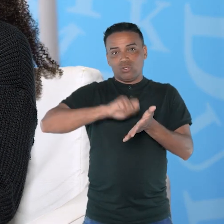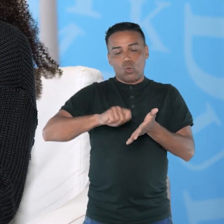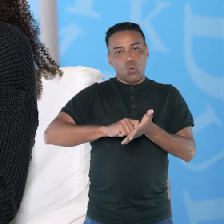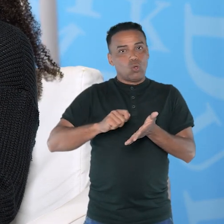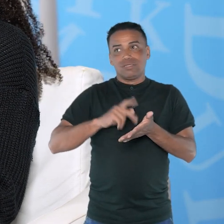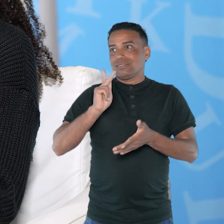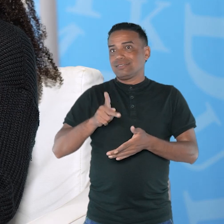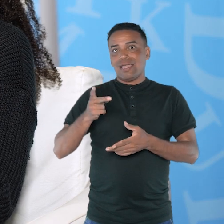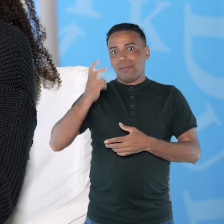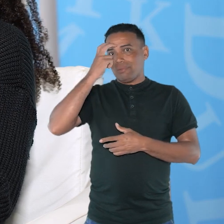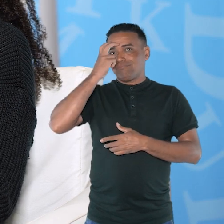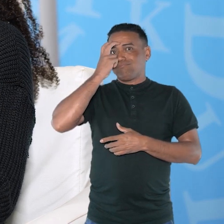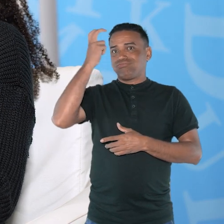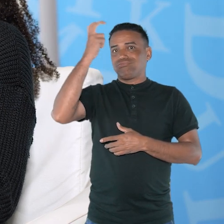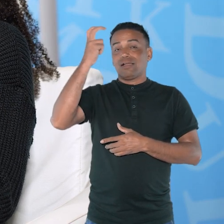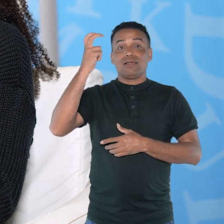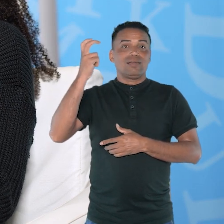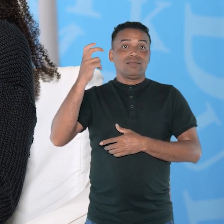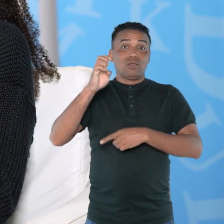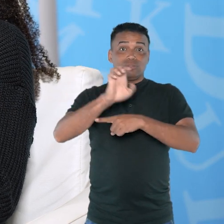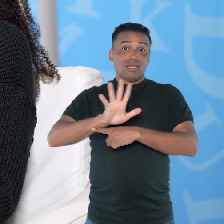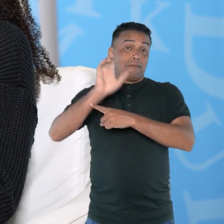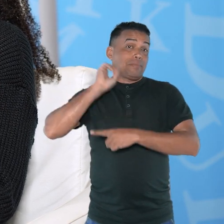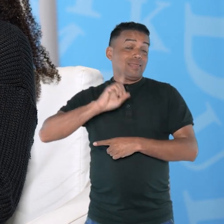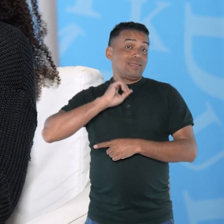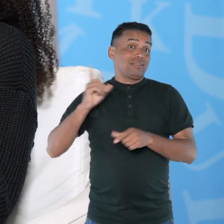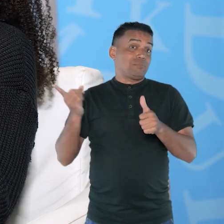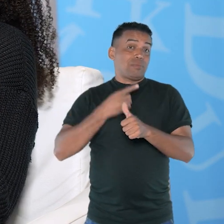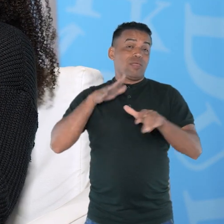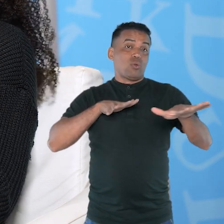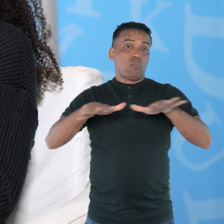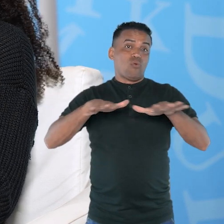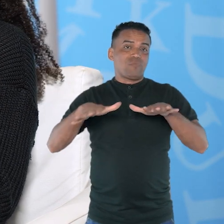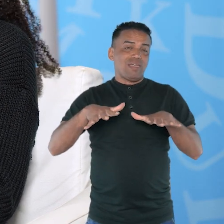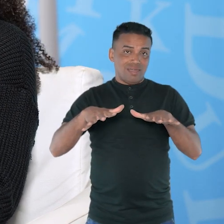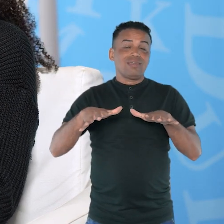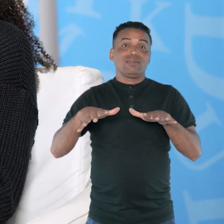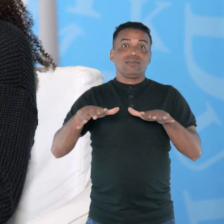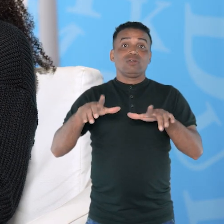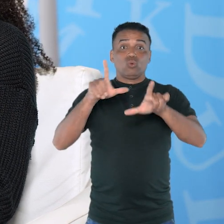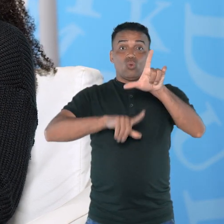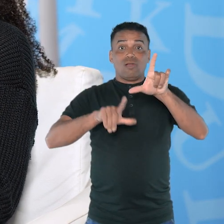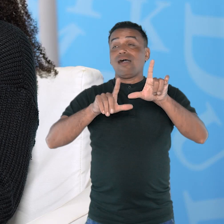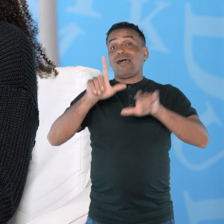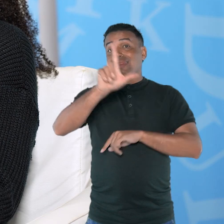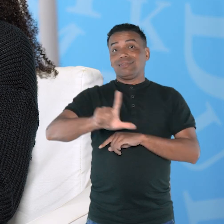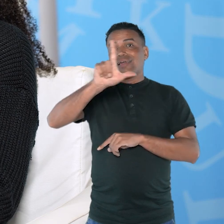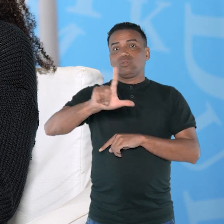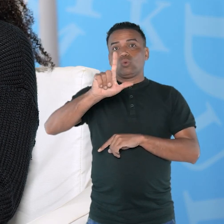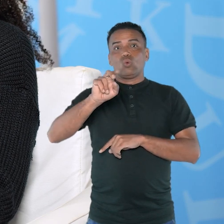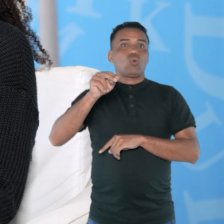né? Então, você tem ali o primeiro movimento de literatura considerada a literatura nacional, veio daqui, né? Do